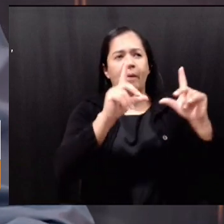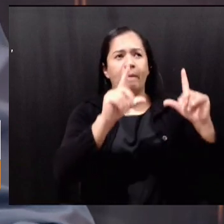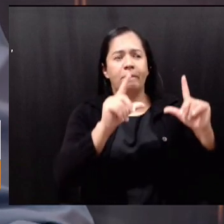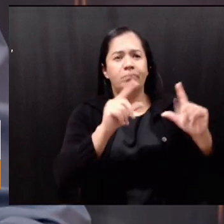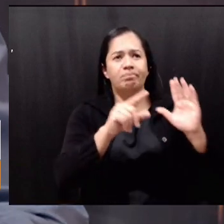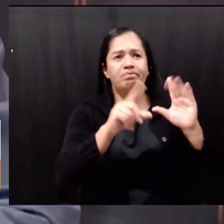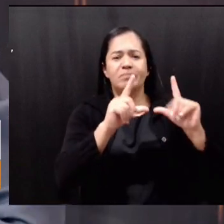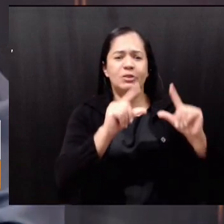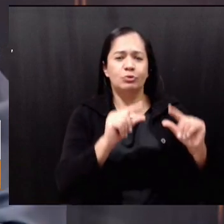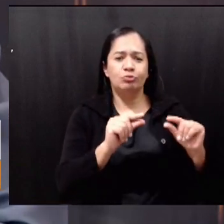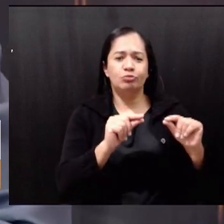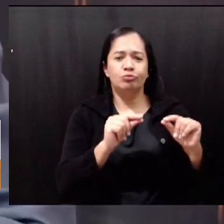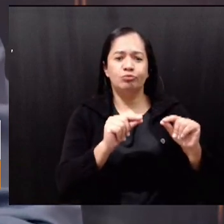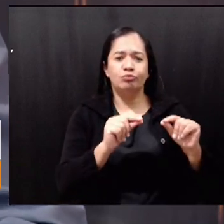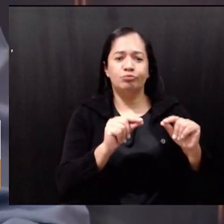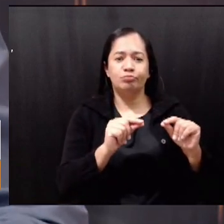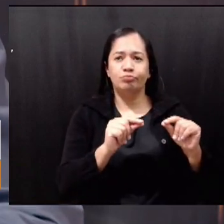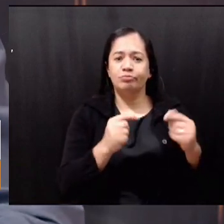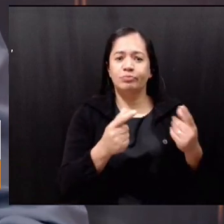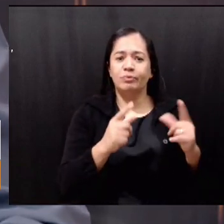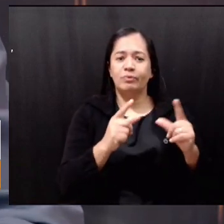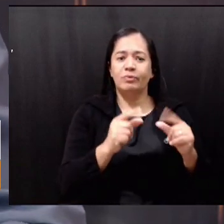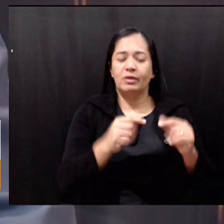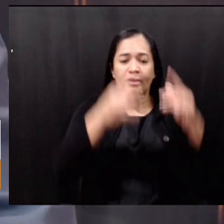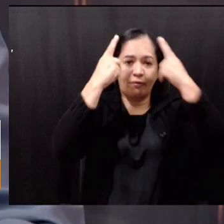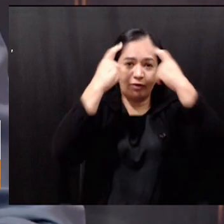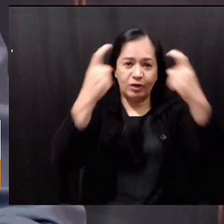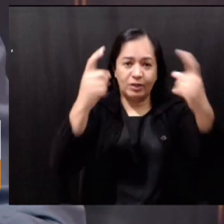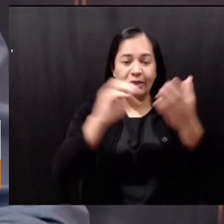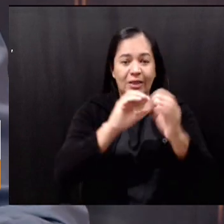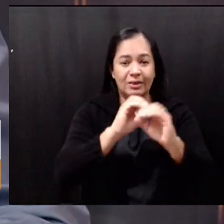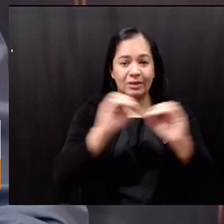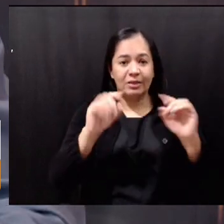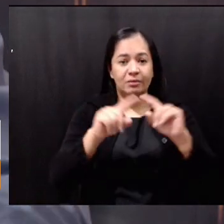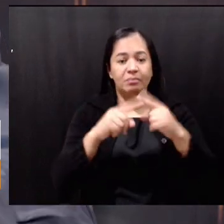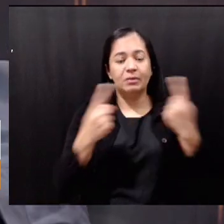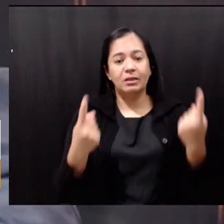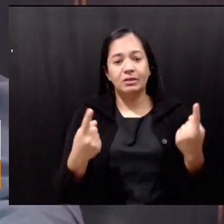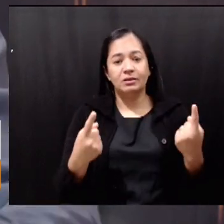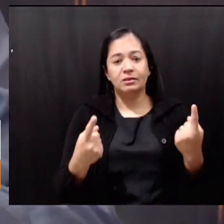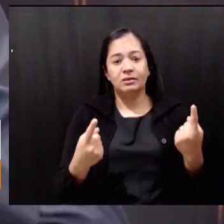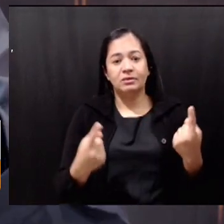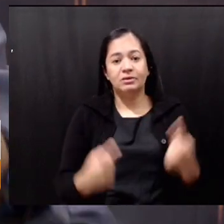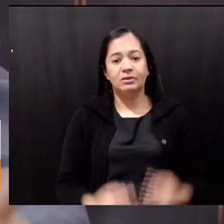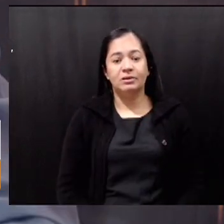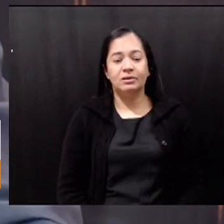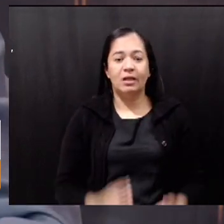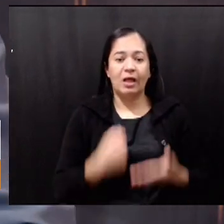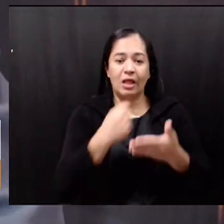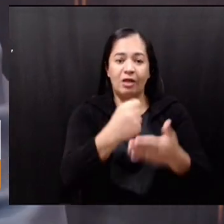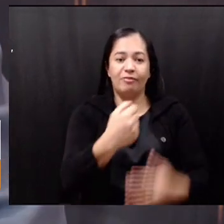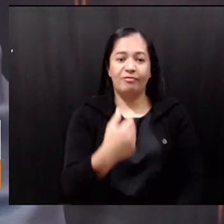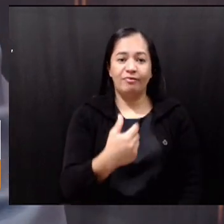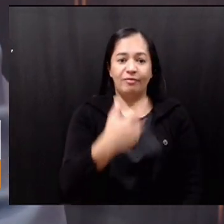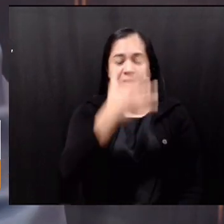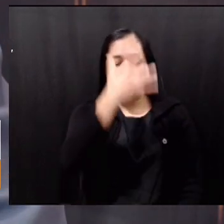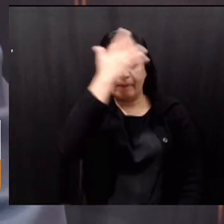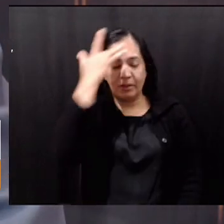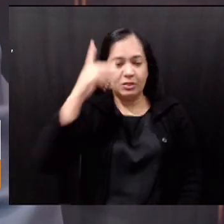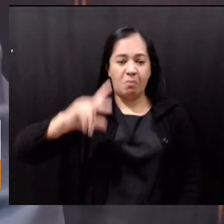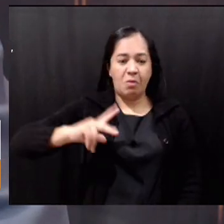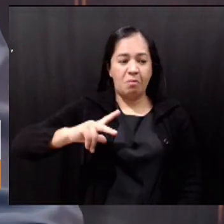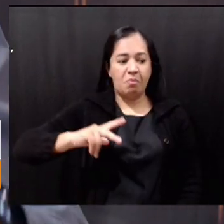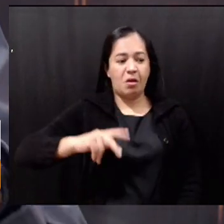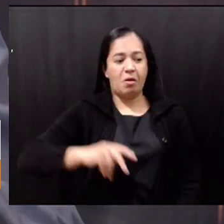aliás, vai ser uma comunicação não violenta, Uhum. porém, e que não vai levar para um lado pessoal, julgar o caráter da pessoa,